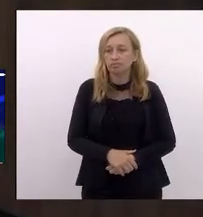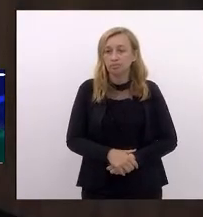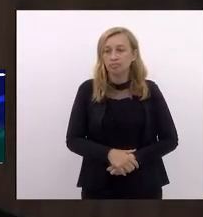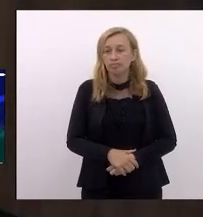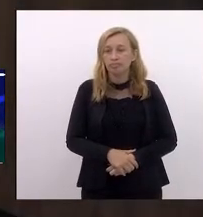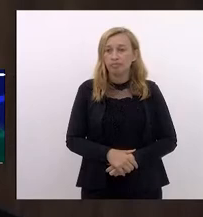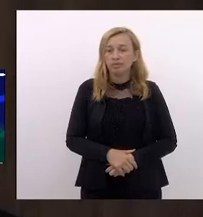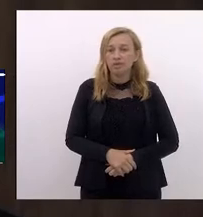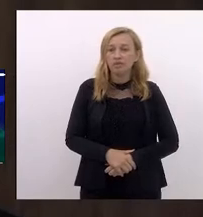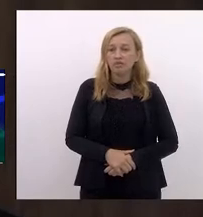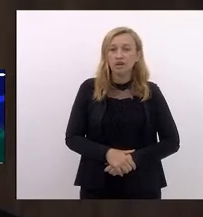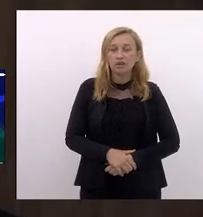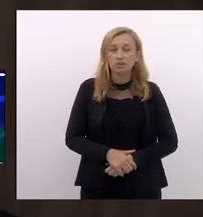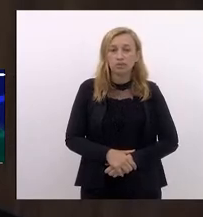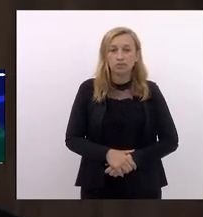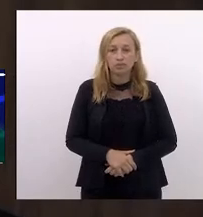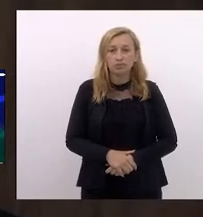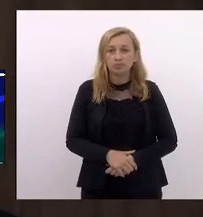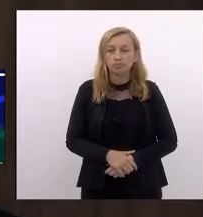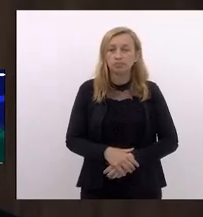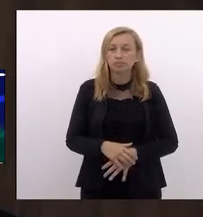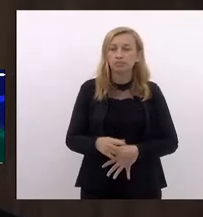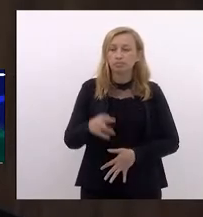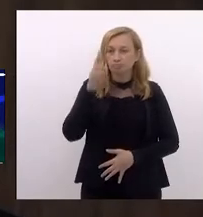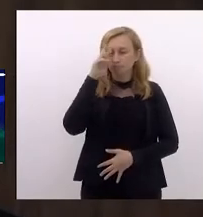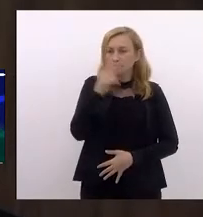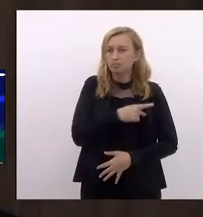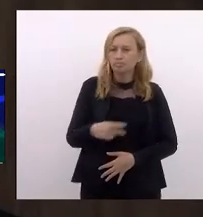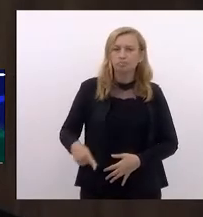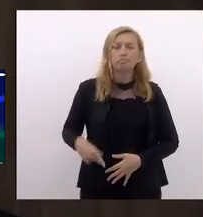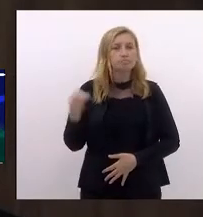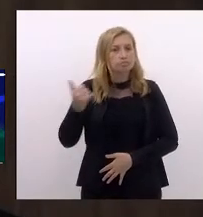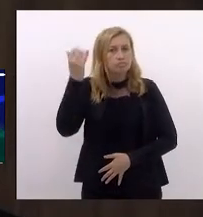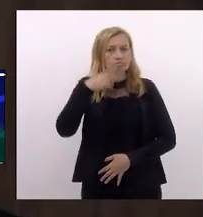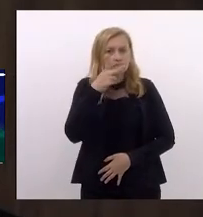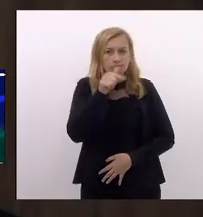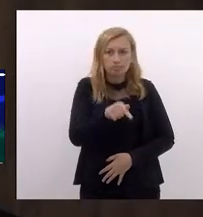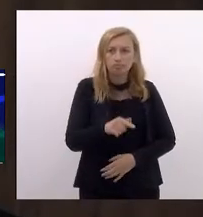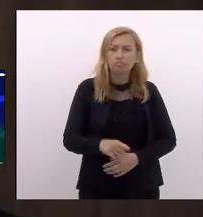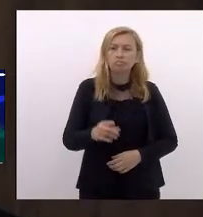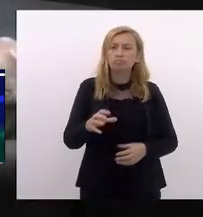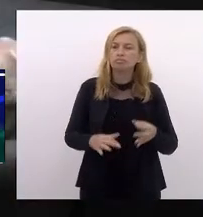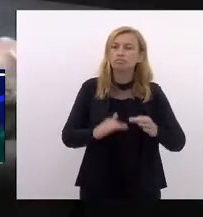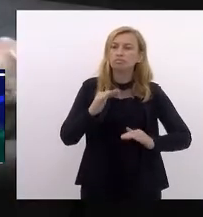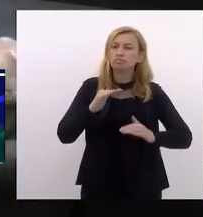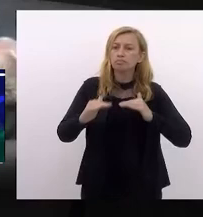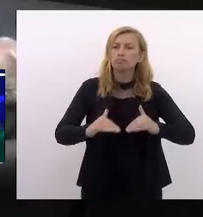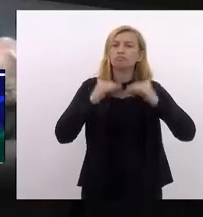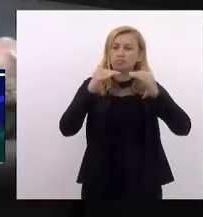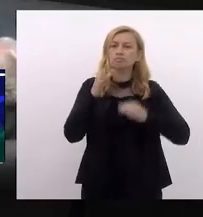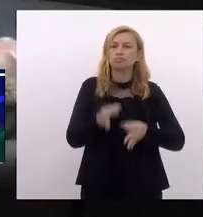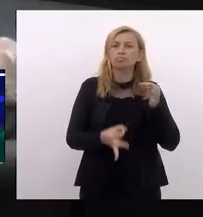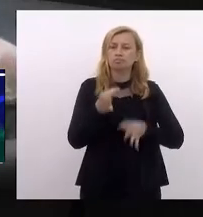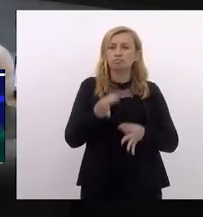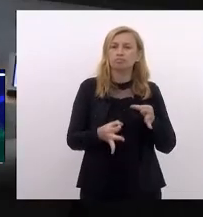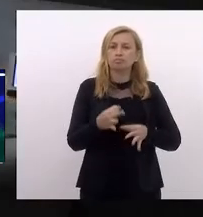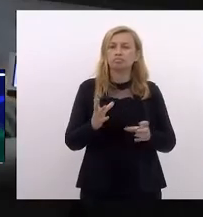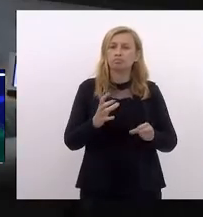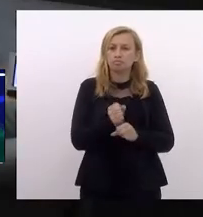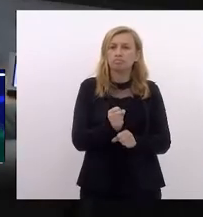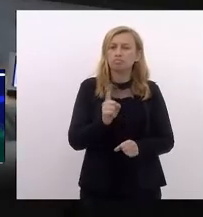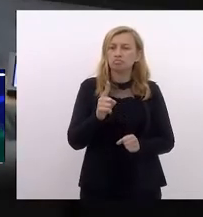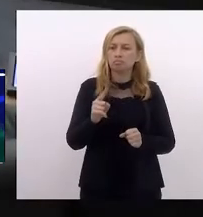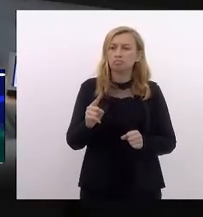o deputado André Ceciliano primeira coisa importante a dizer aqui é que o Tribunal de Contas não é poder judiciário